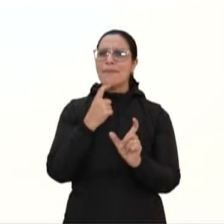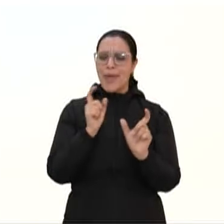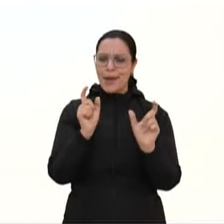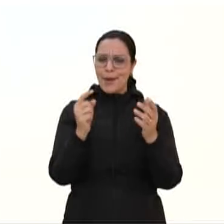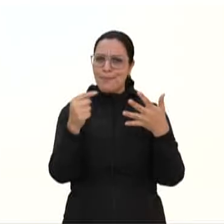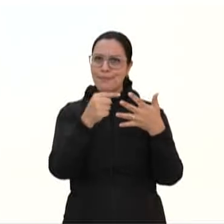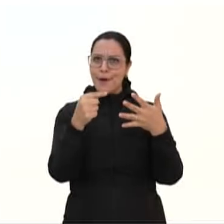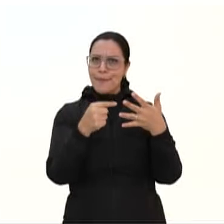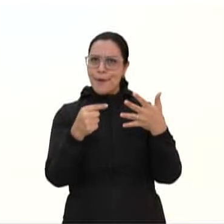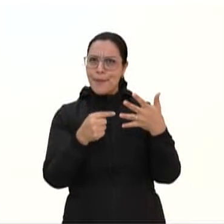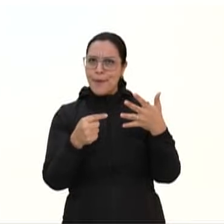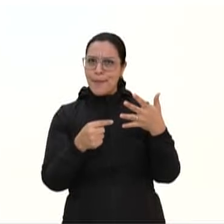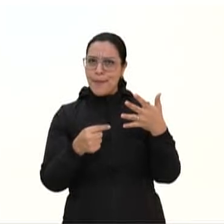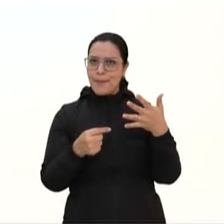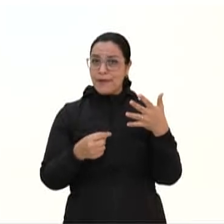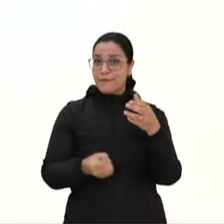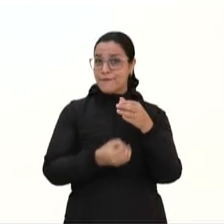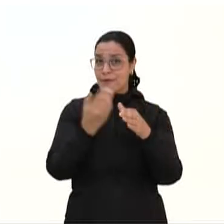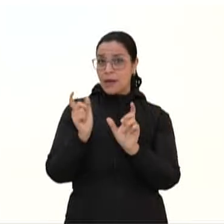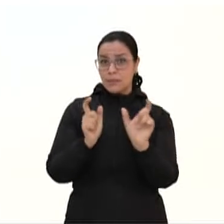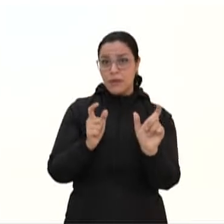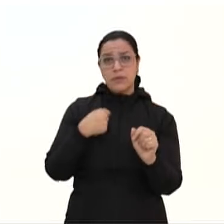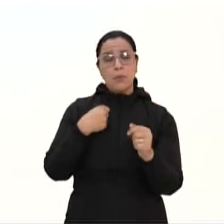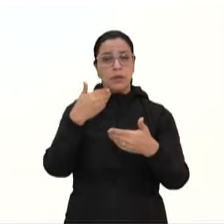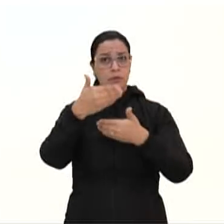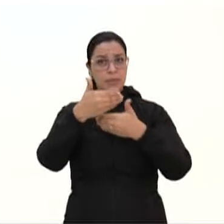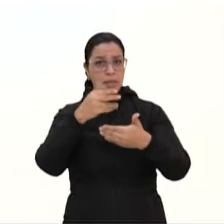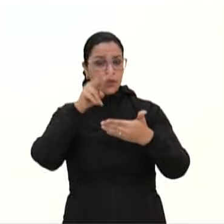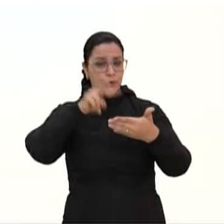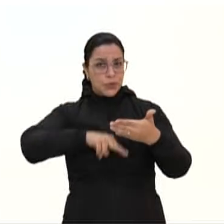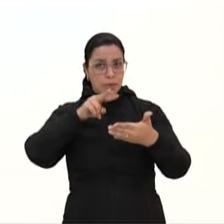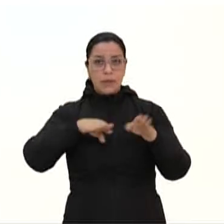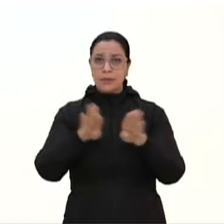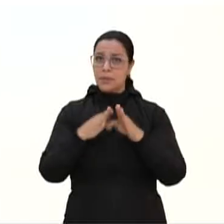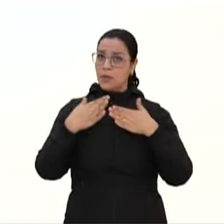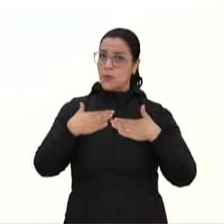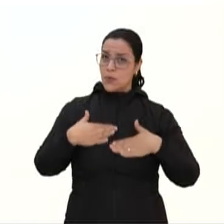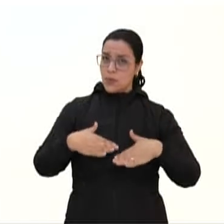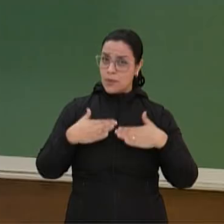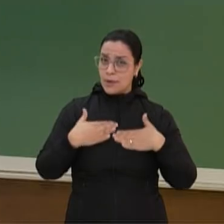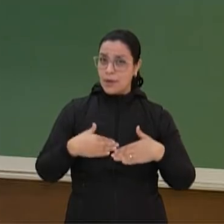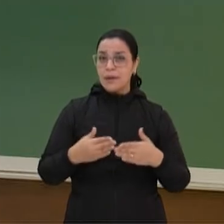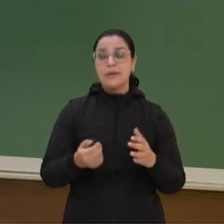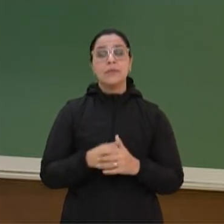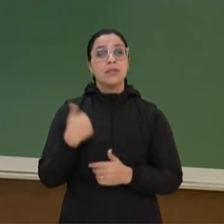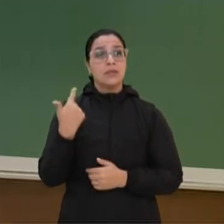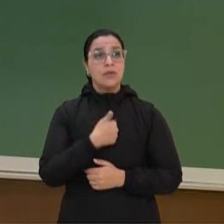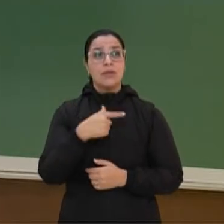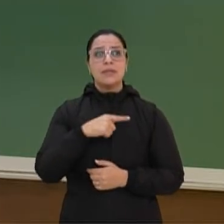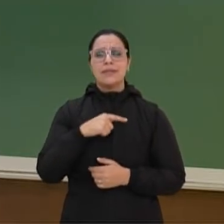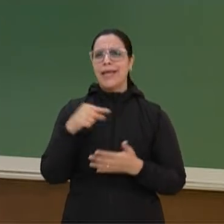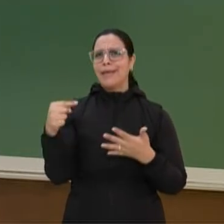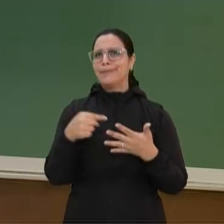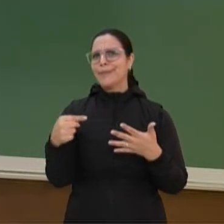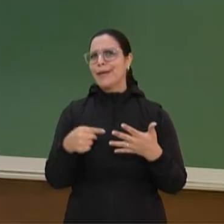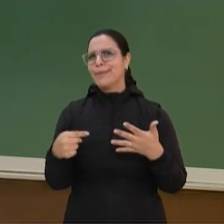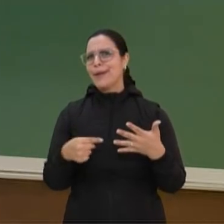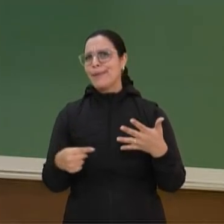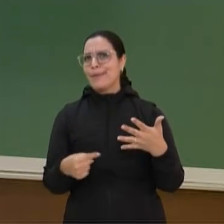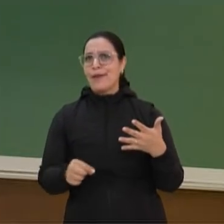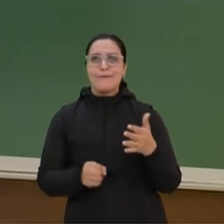comparação. Veja só ali a minha conjunção, o como marcando que é